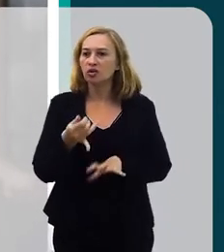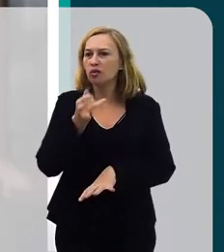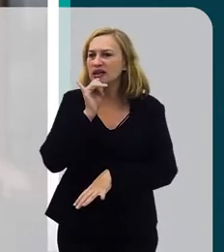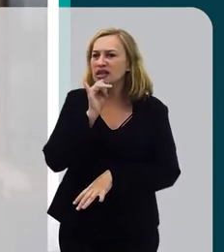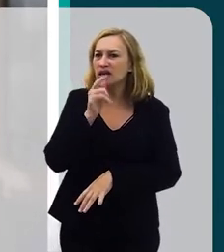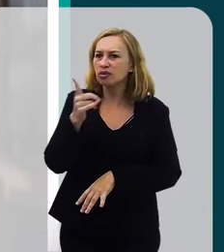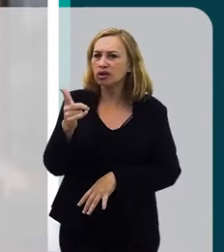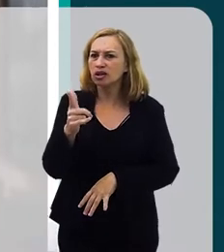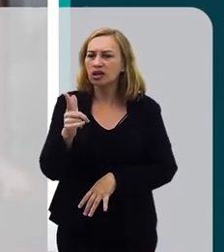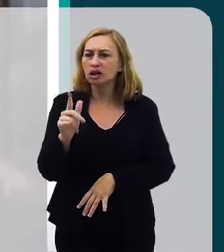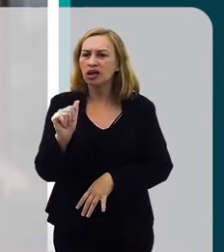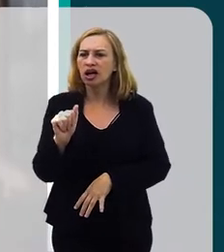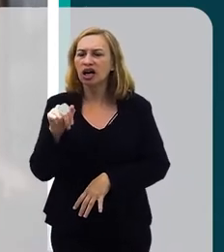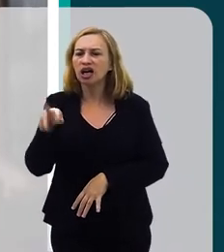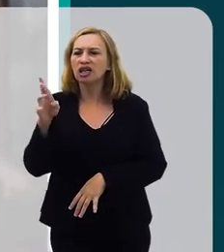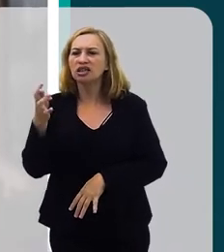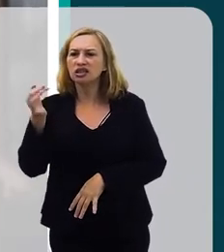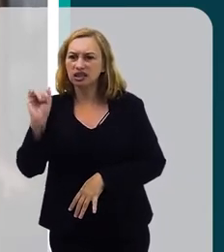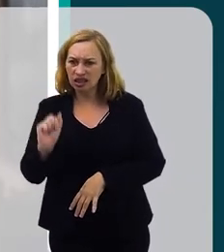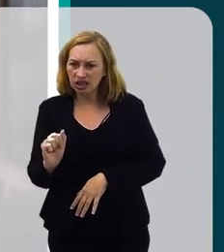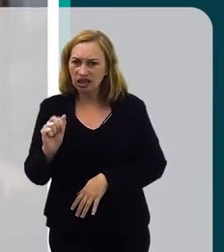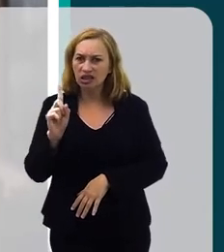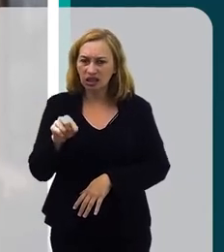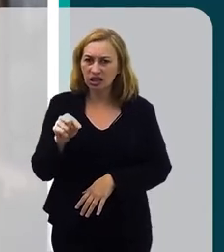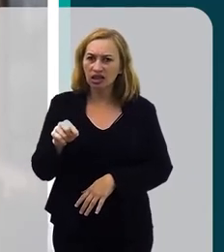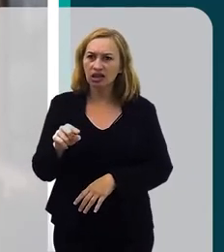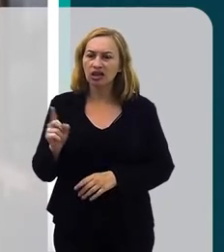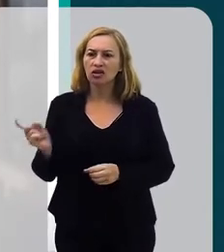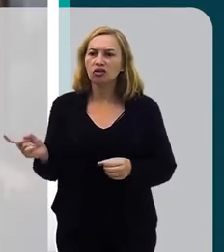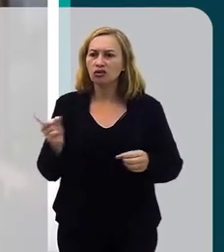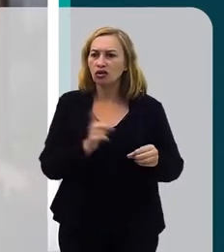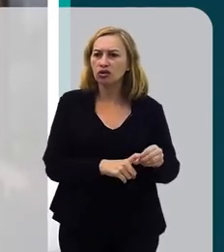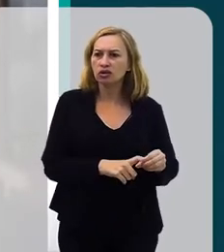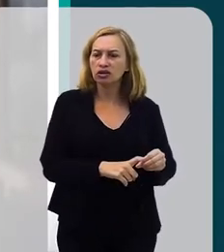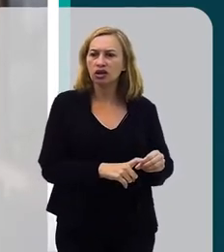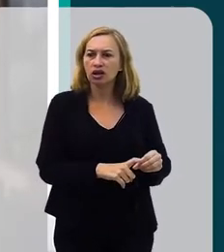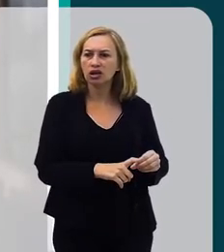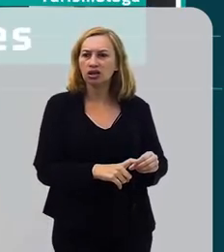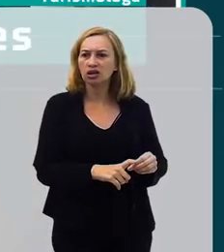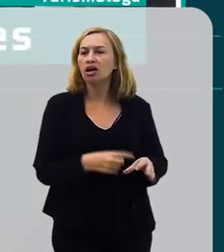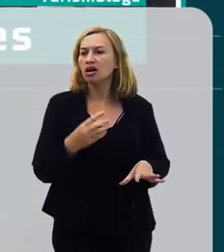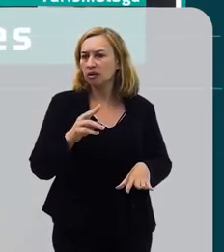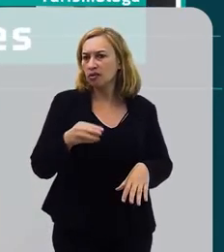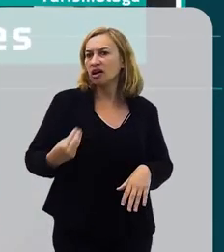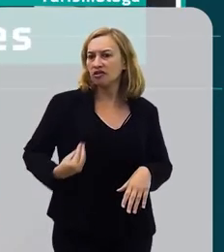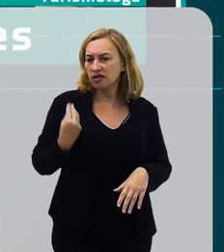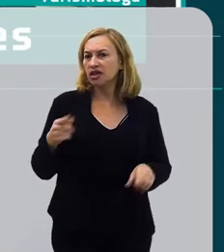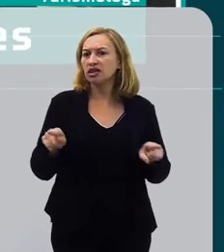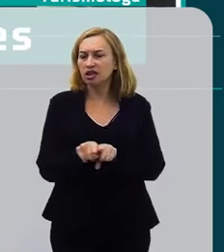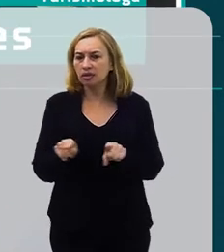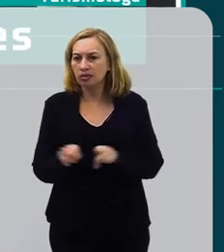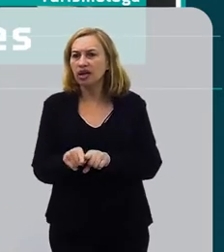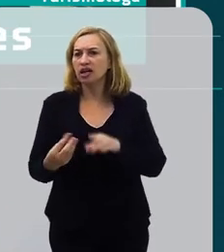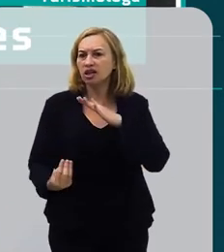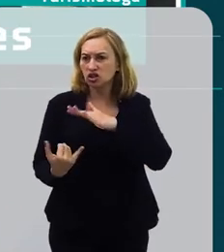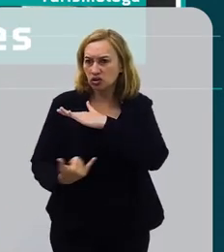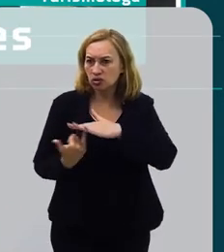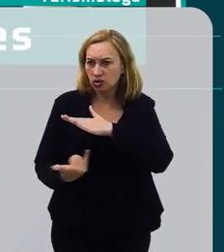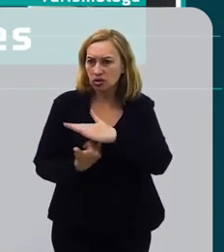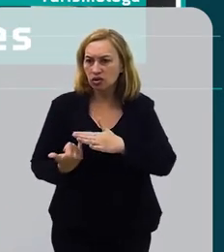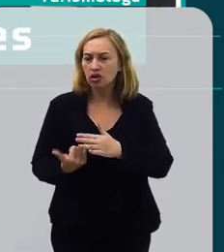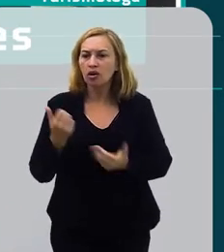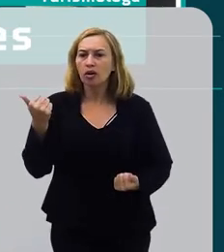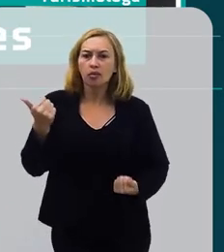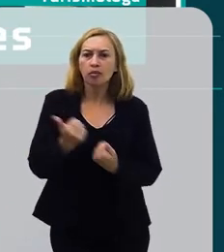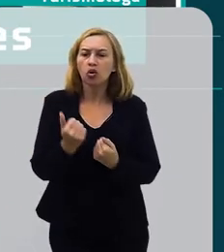defendem, né? Sim. Como por exemplo, a ANTRA, né? Algumas instituições Isso. voltadas e. O próprio Pela Vida também, que tem